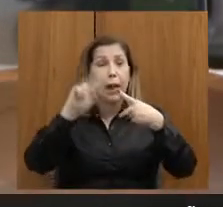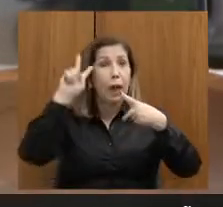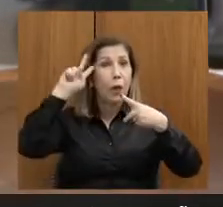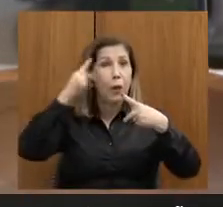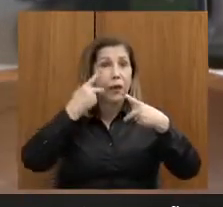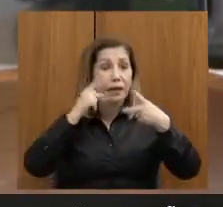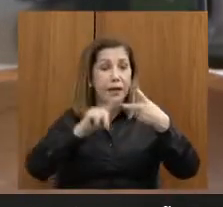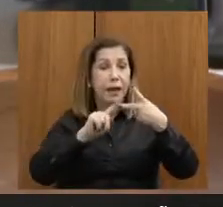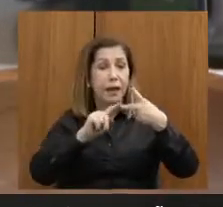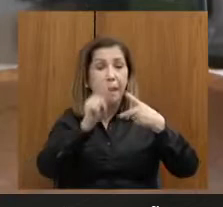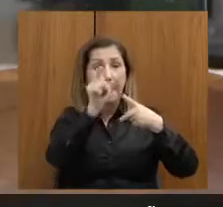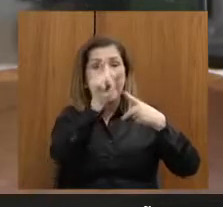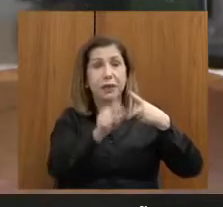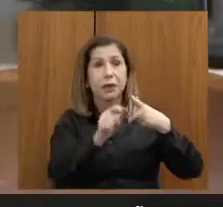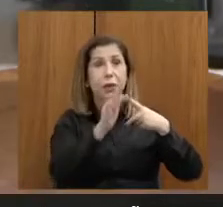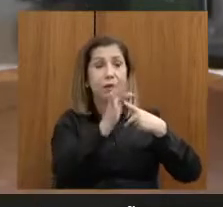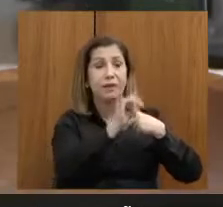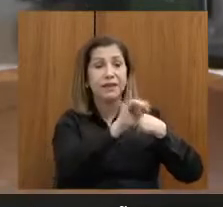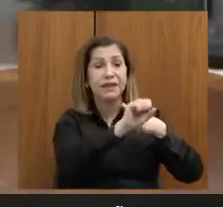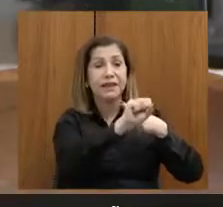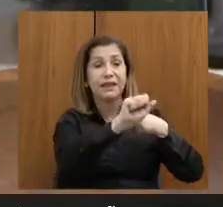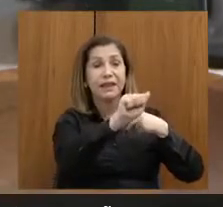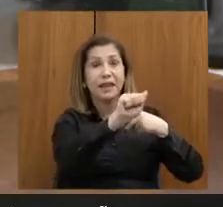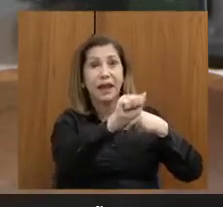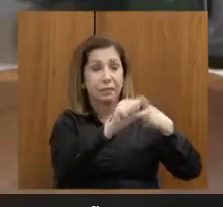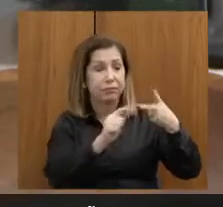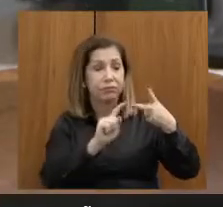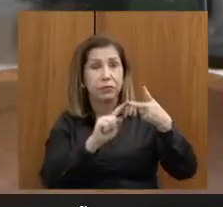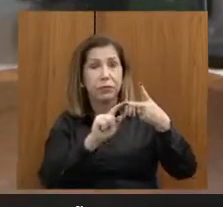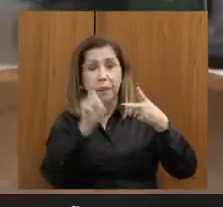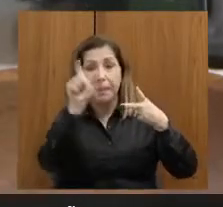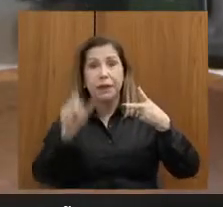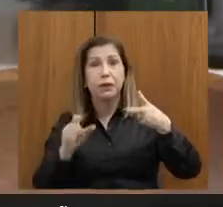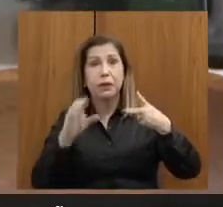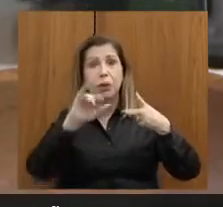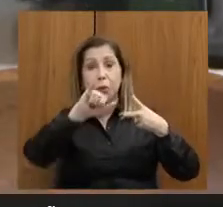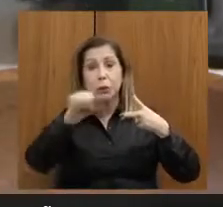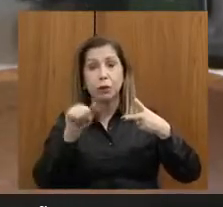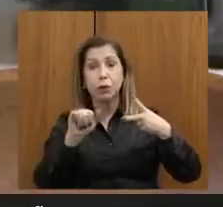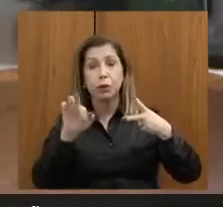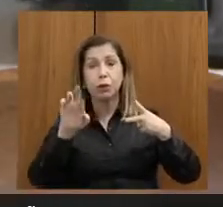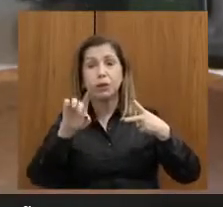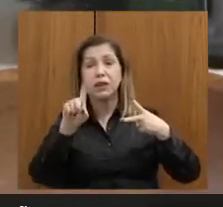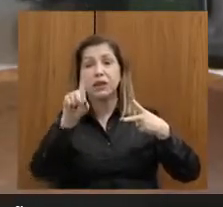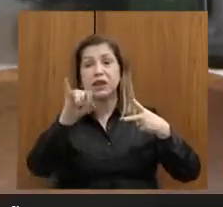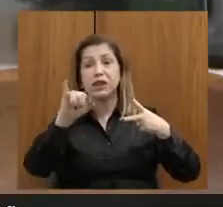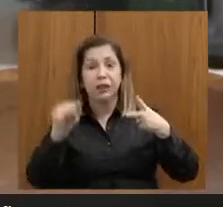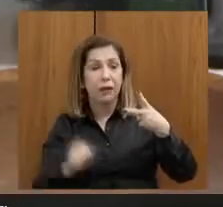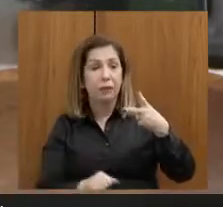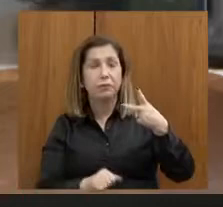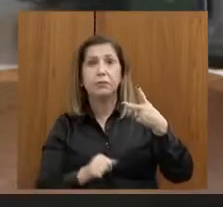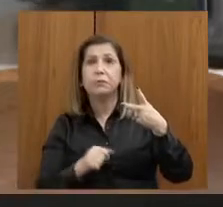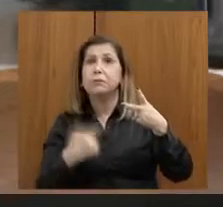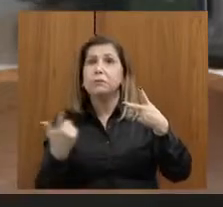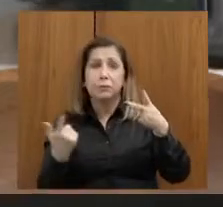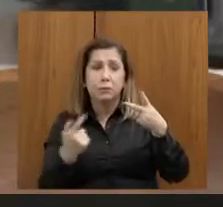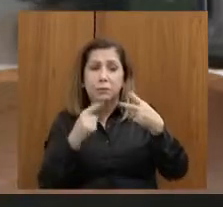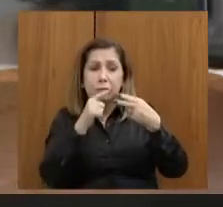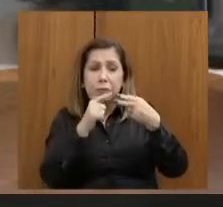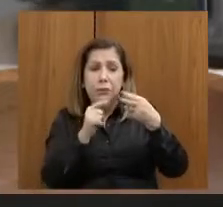seja pessoa física ou pessoa jurídica o estado precisa não ser conhecer enquanto pessoas